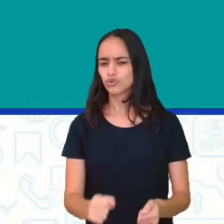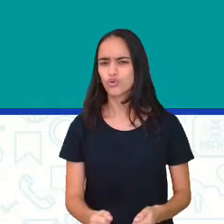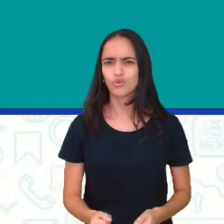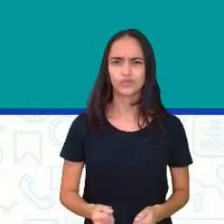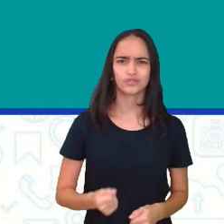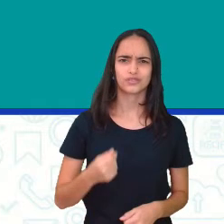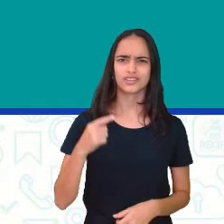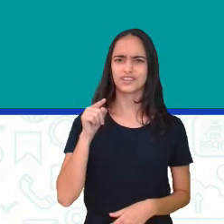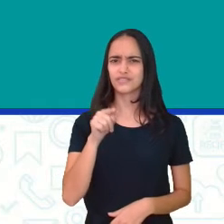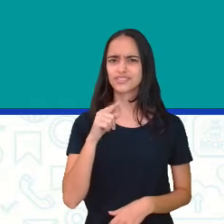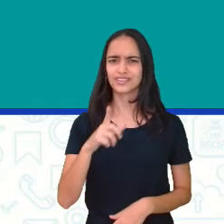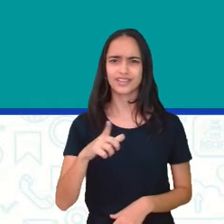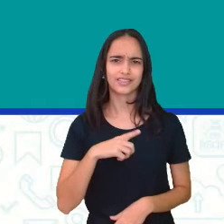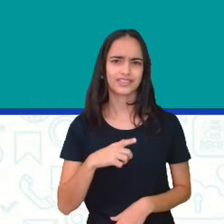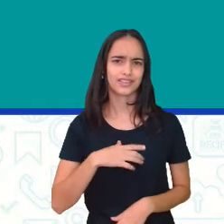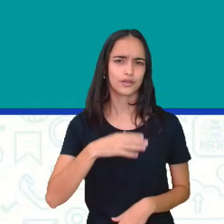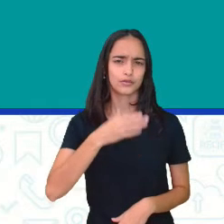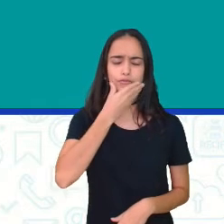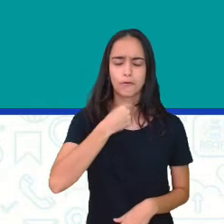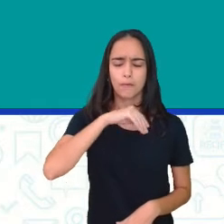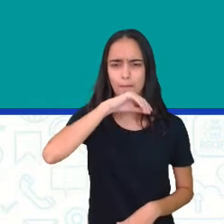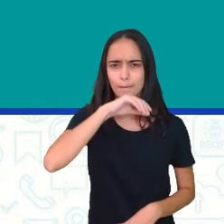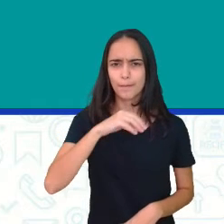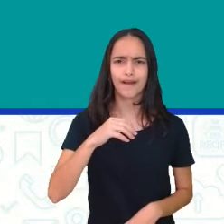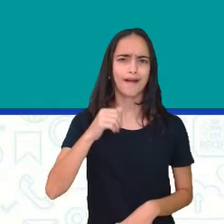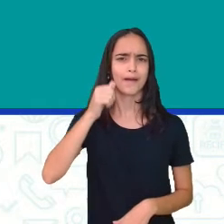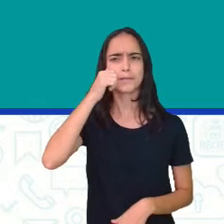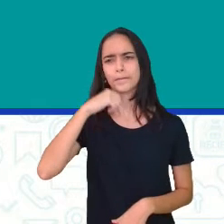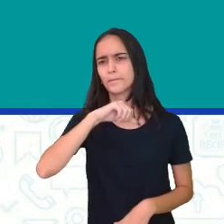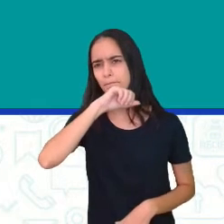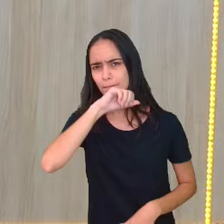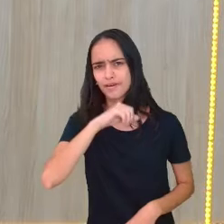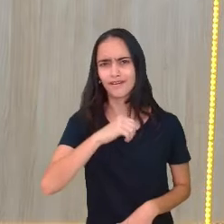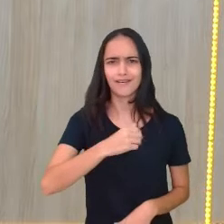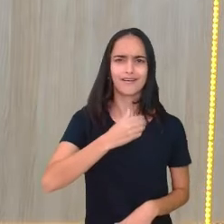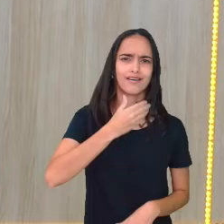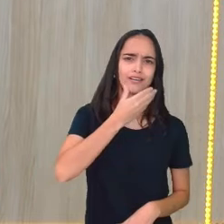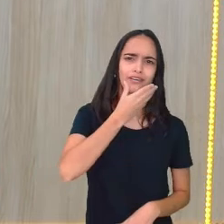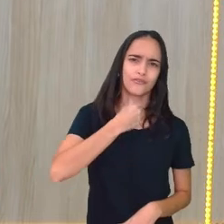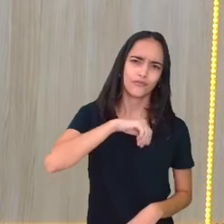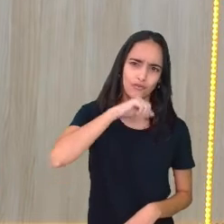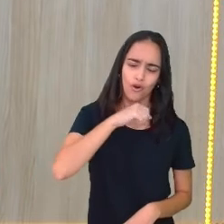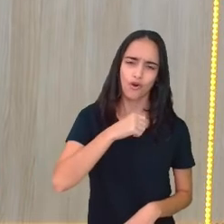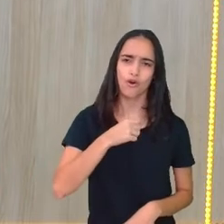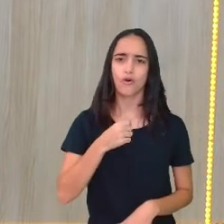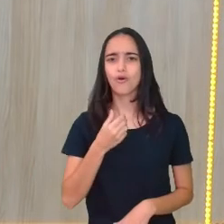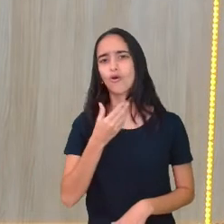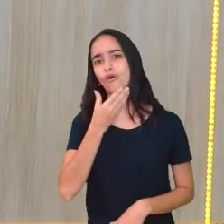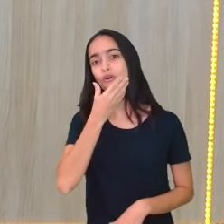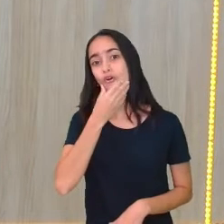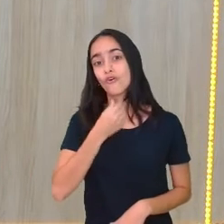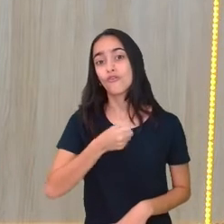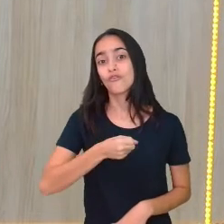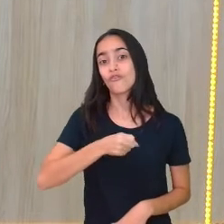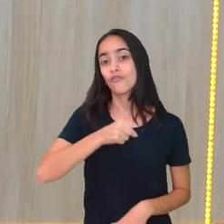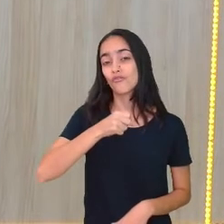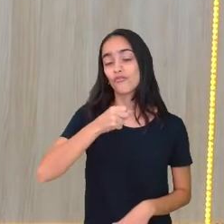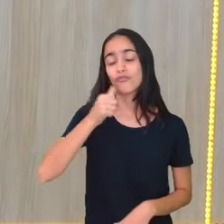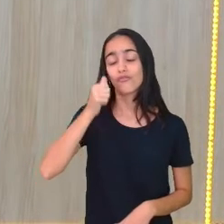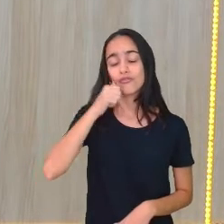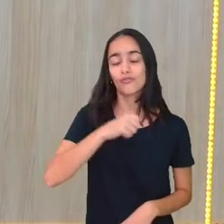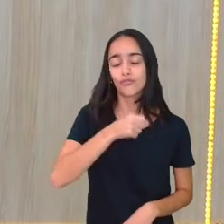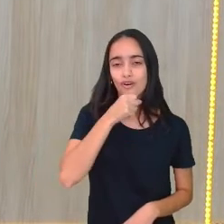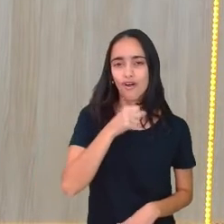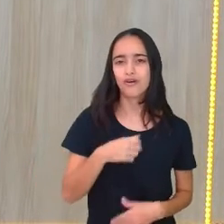pai, da sua mãe, do seu avô, da sua avó, de todo mundo aí que faz parte da sua família, você tem alguma herança. Então, quando a gente fala